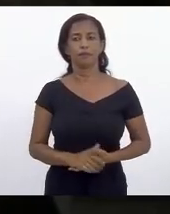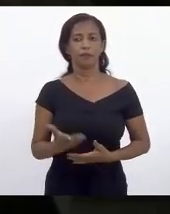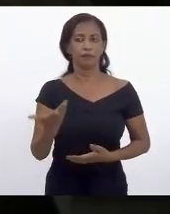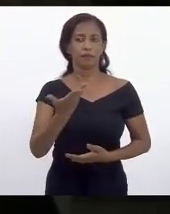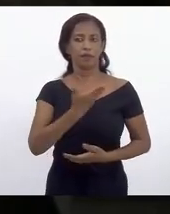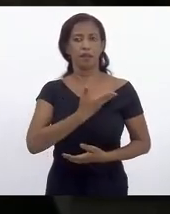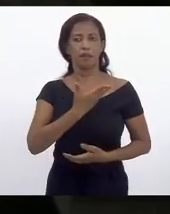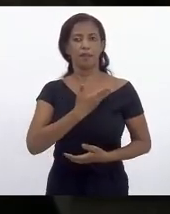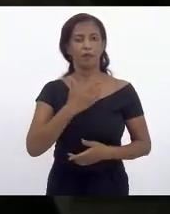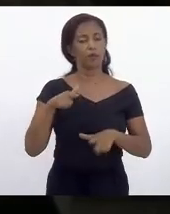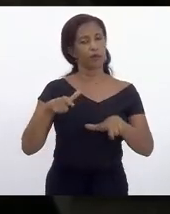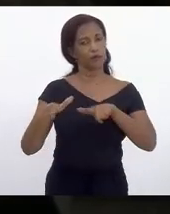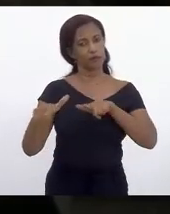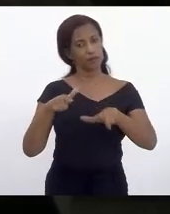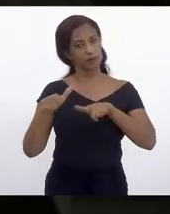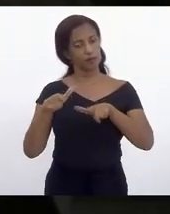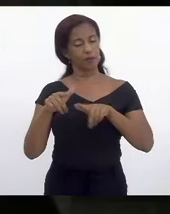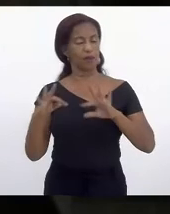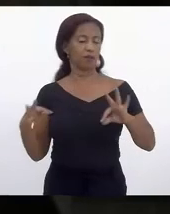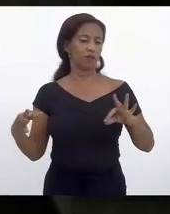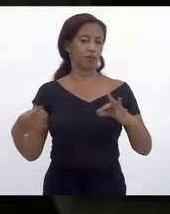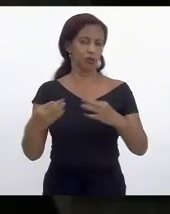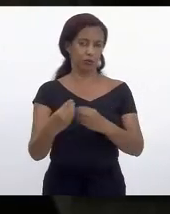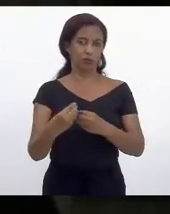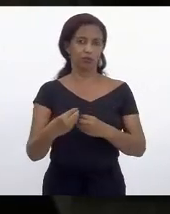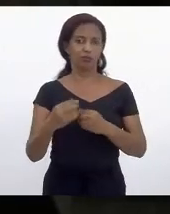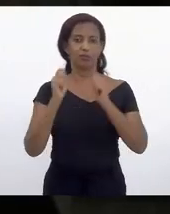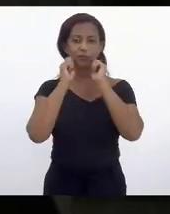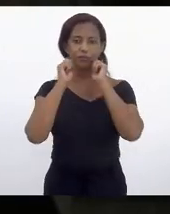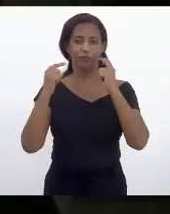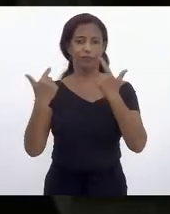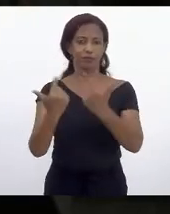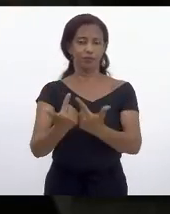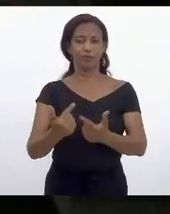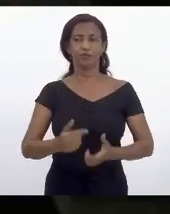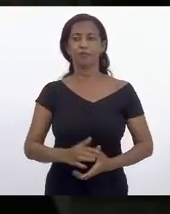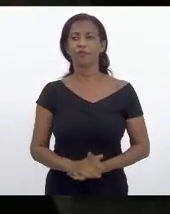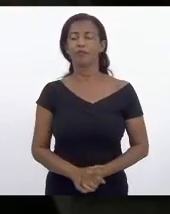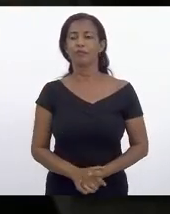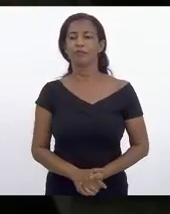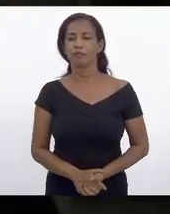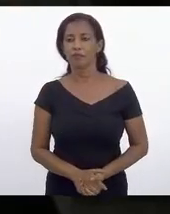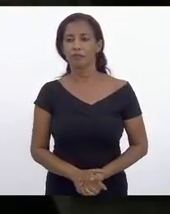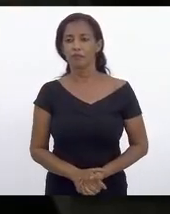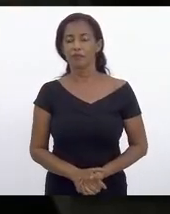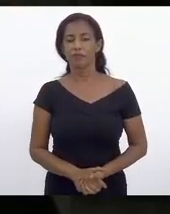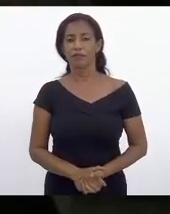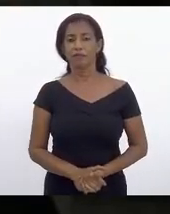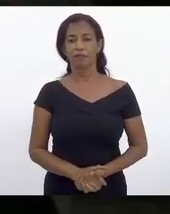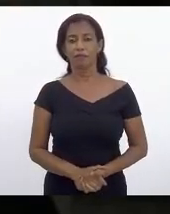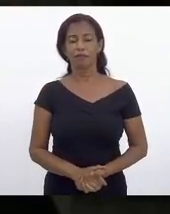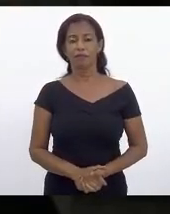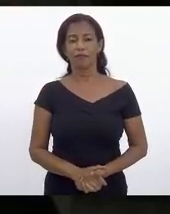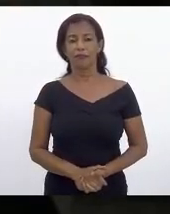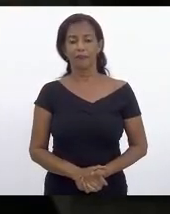colegas trabalhadoras e trabalhadores da Assembleia Legislativa. Bem, eu queria